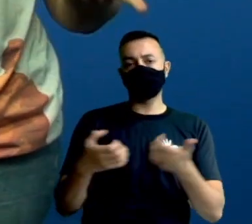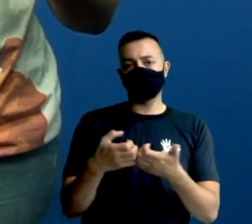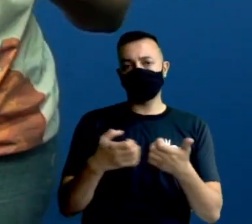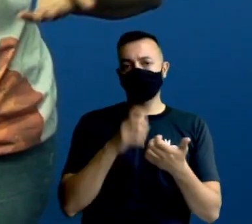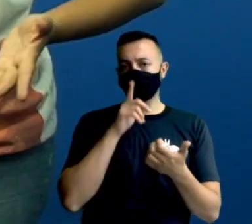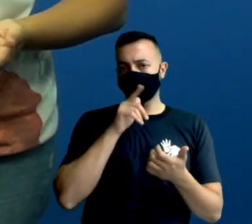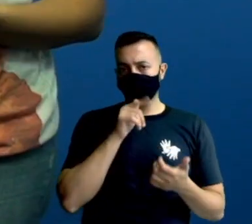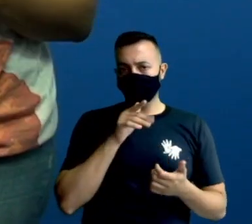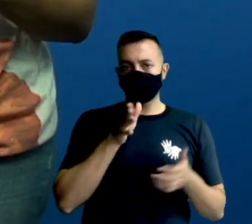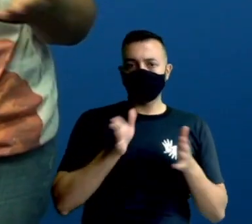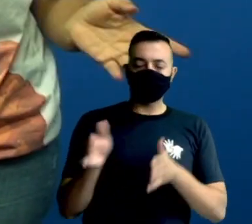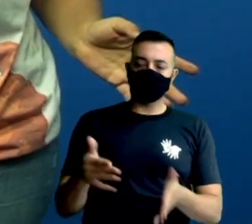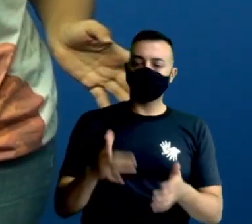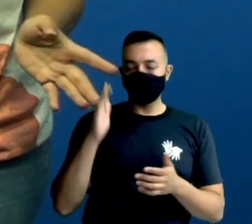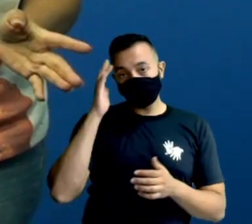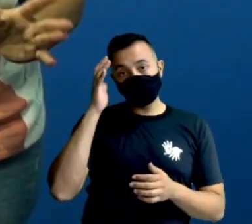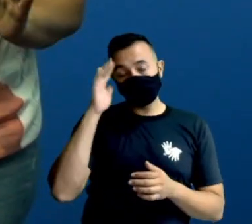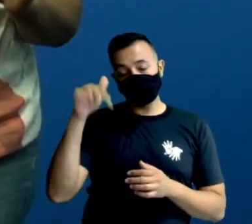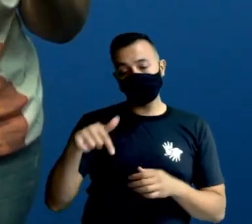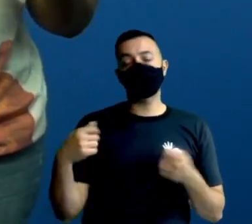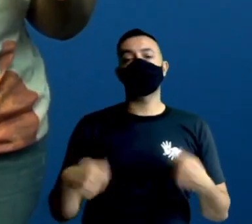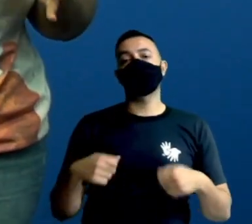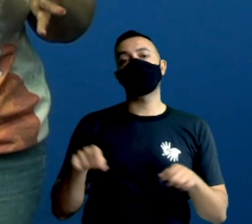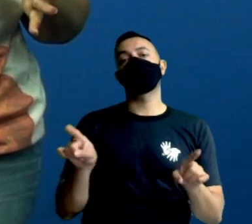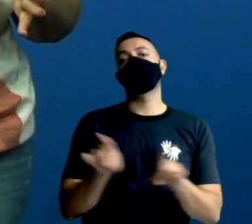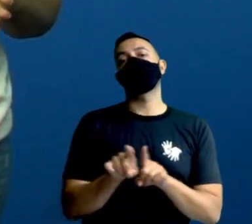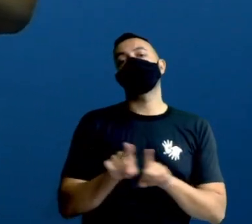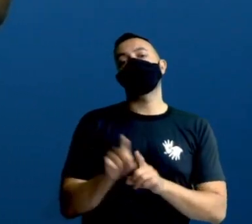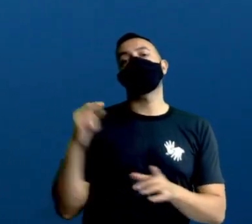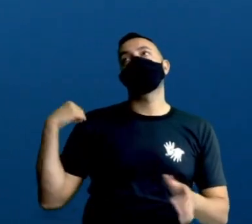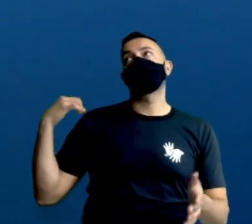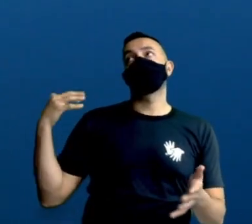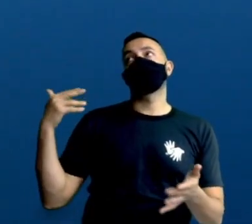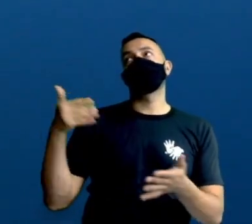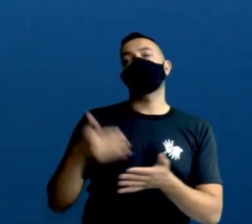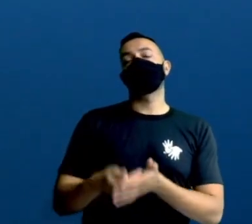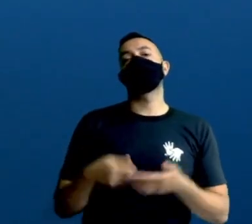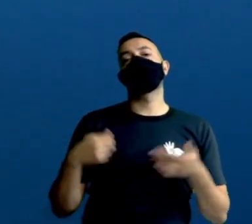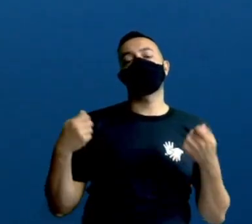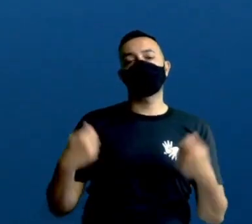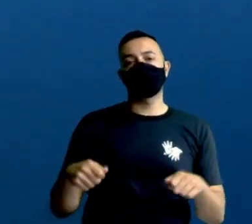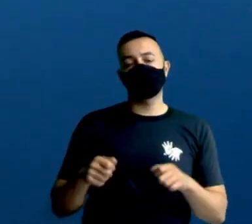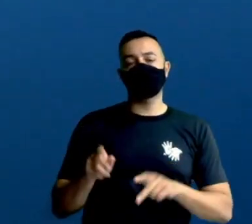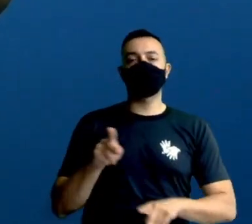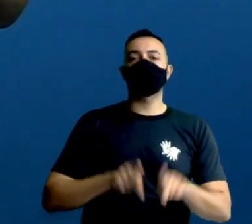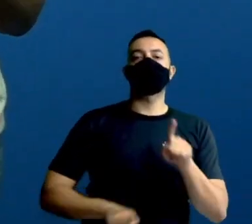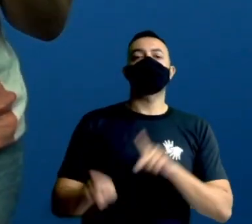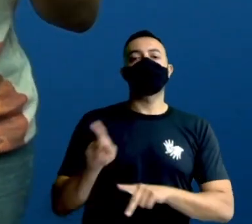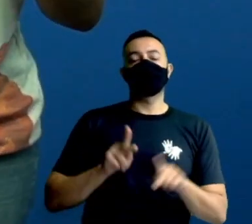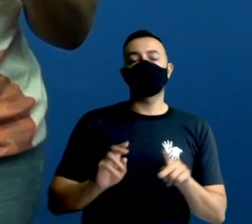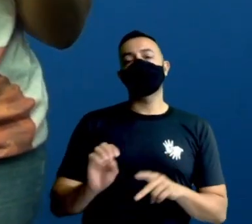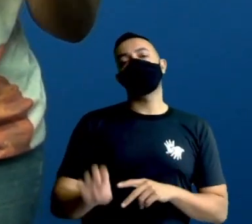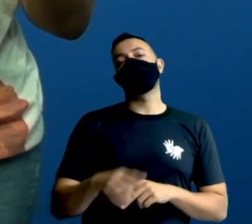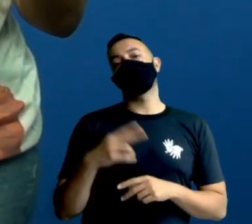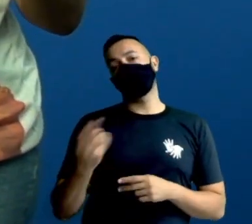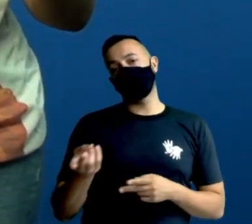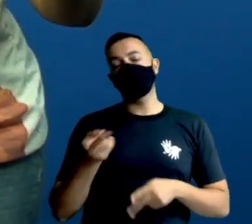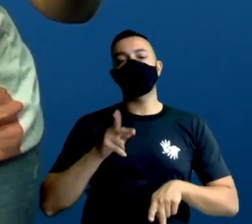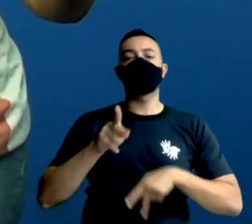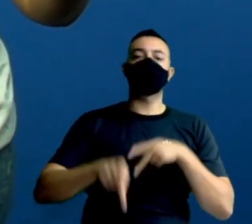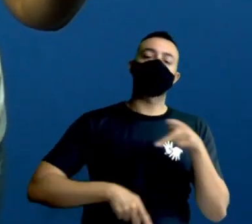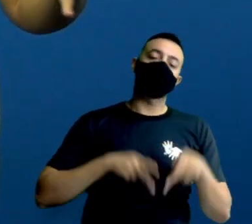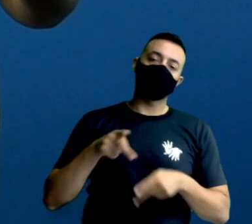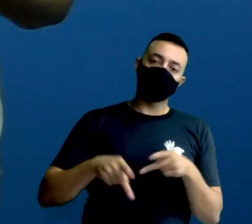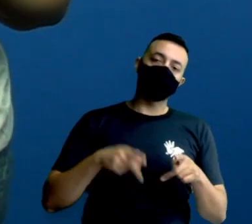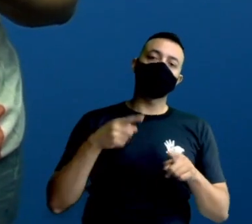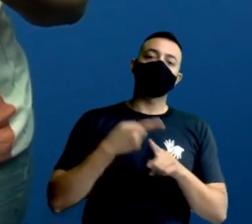rio, então a gente imagina que aqui deveriam ter também, ao longo desse rio, alguns povos, ou até um povo mesmo,